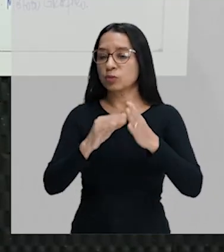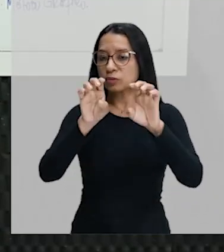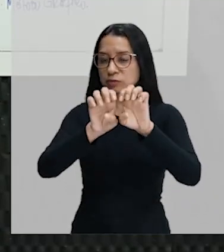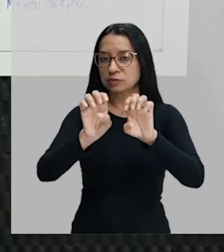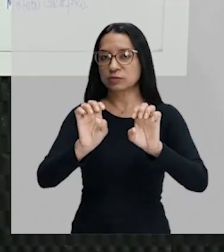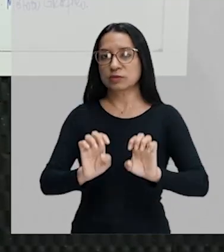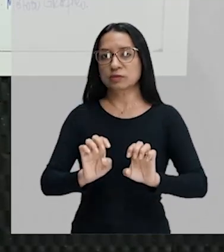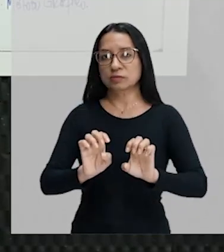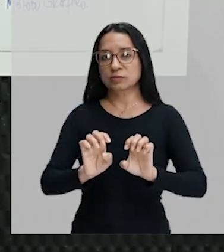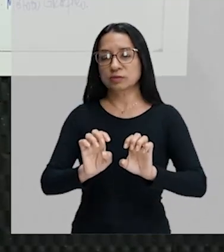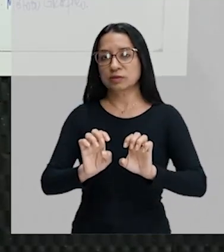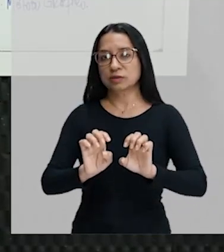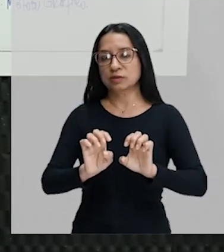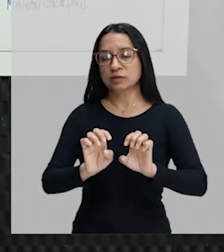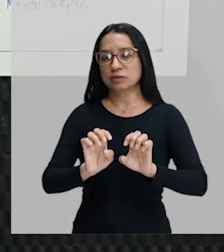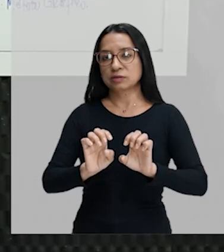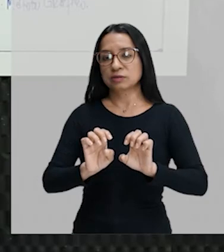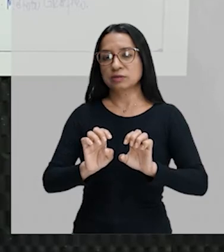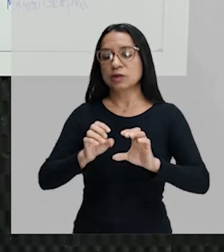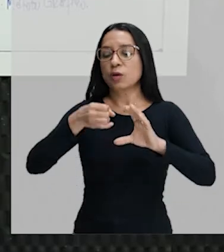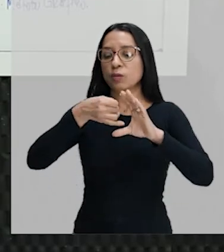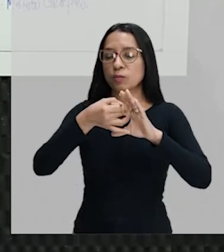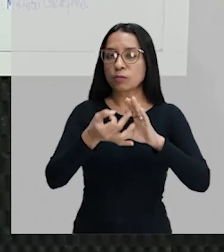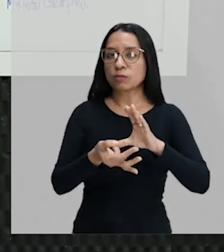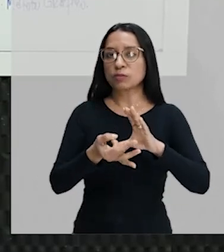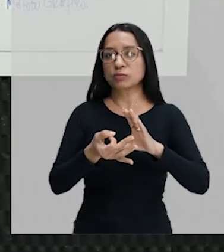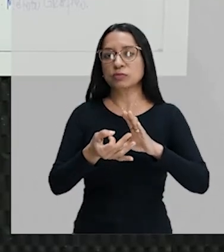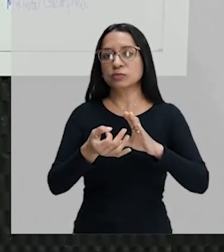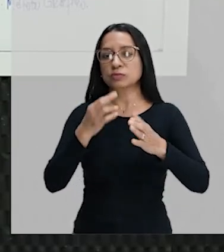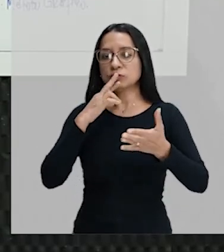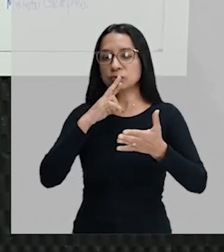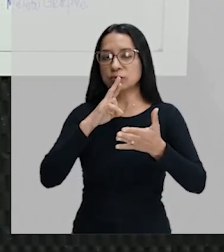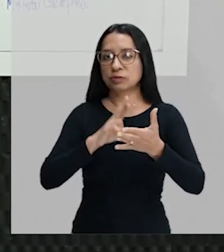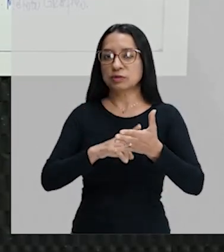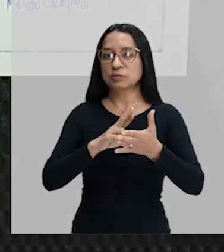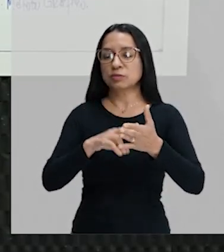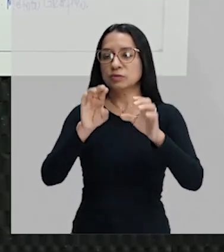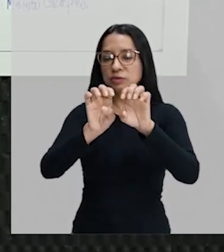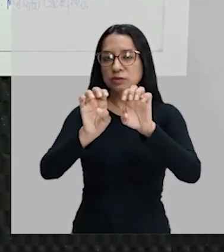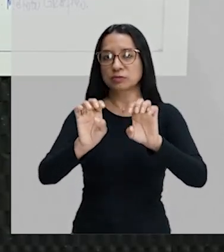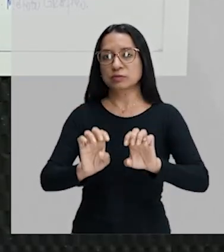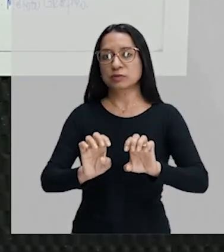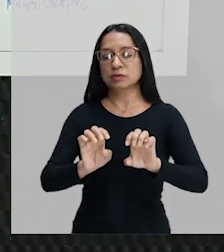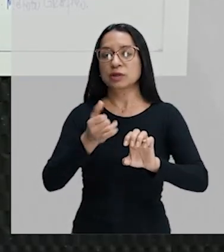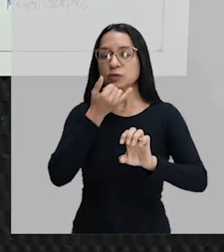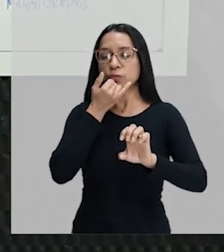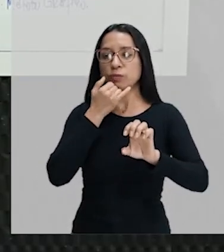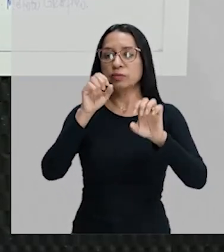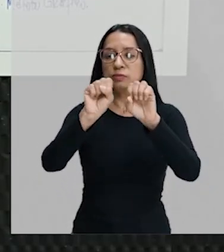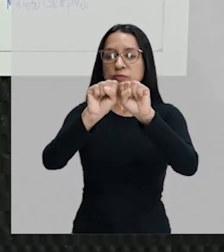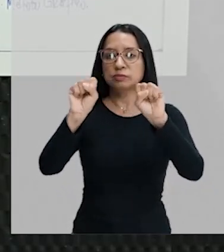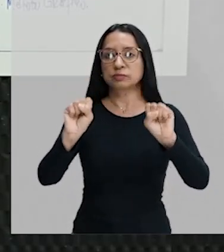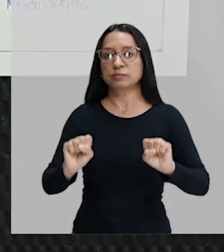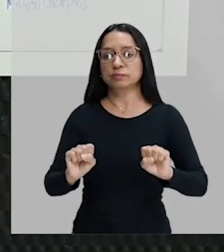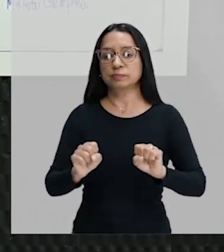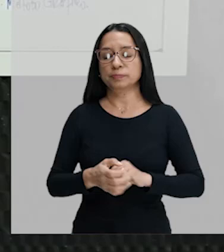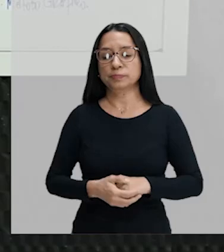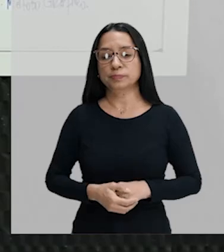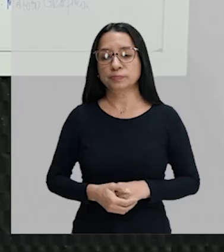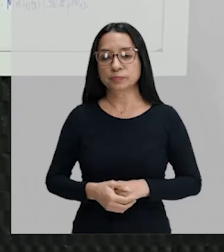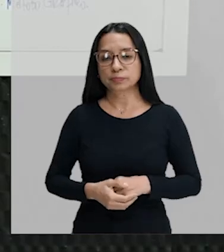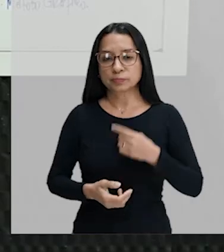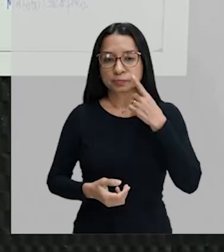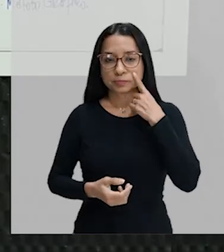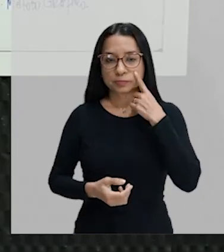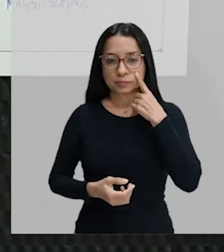as equações, aquele conjunto aqui é a solução da equação, é a solução do sistema. Então vamos lá, aqui a gente vai